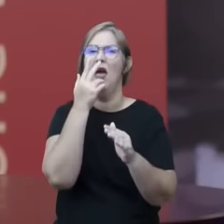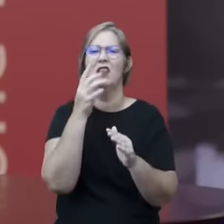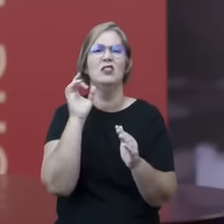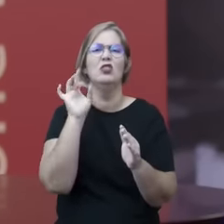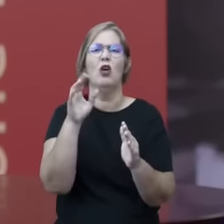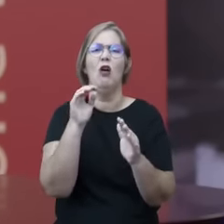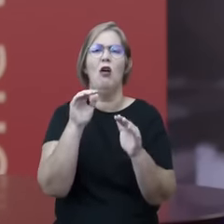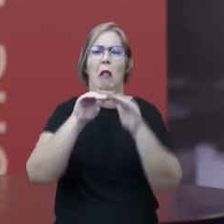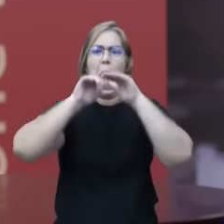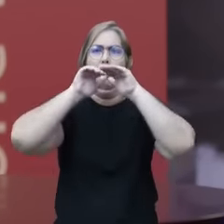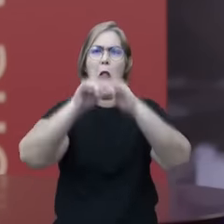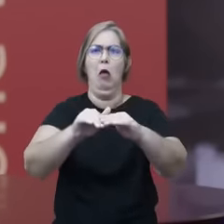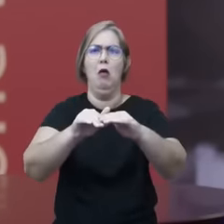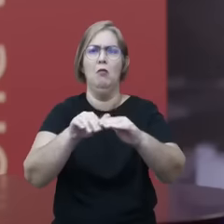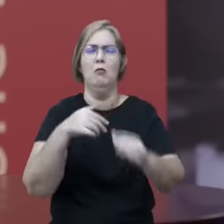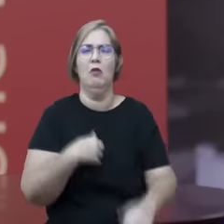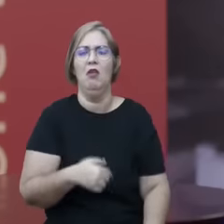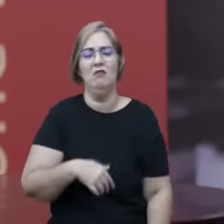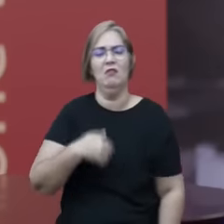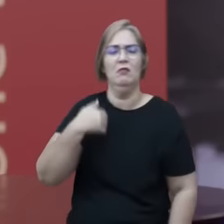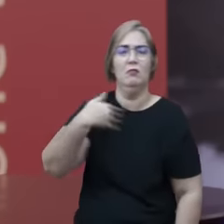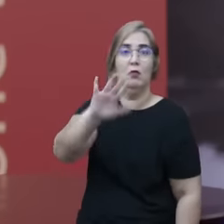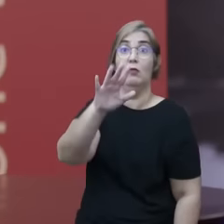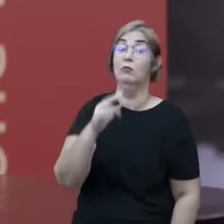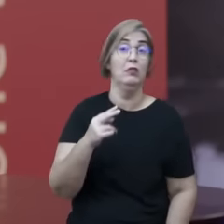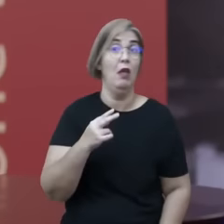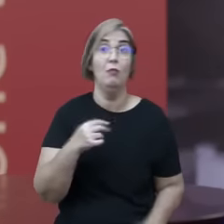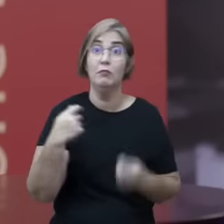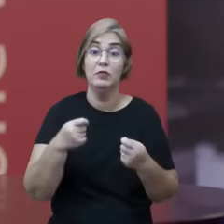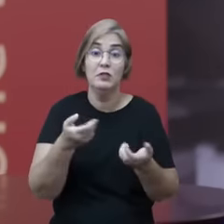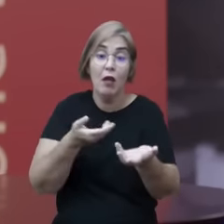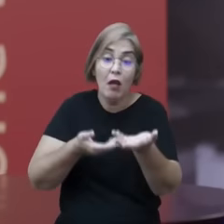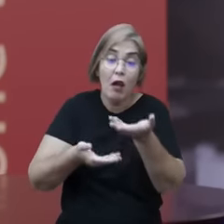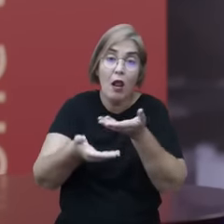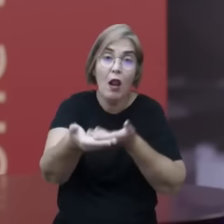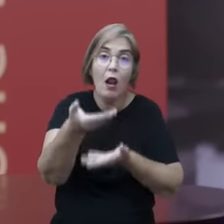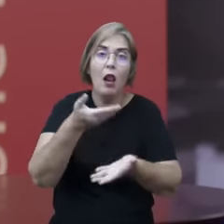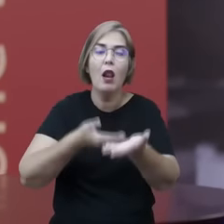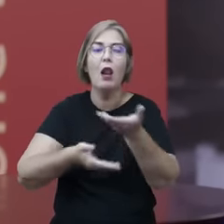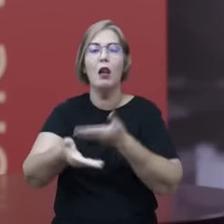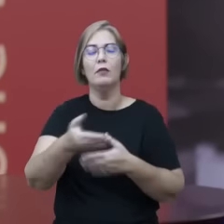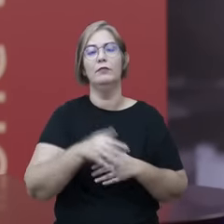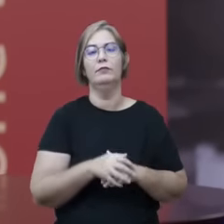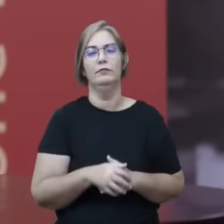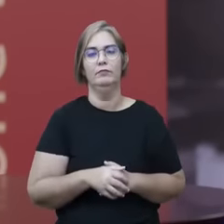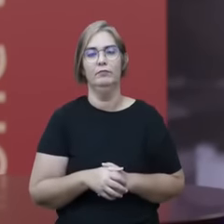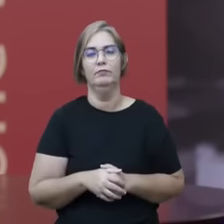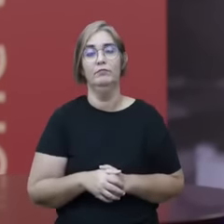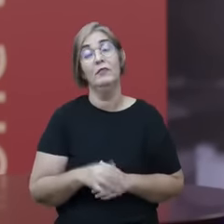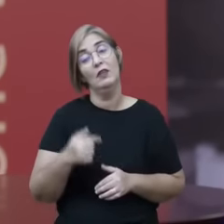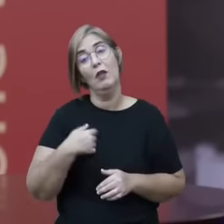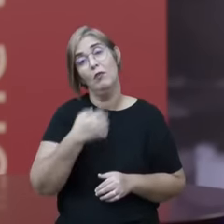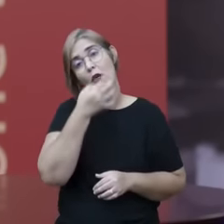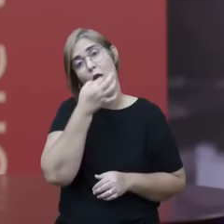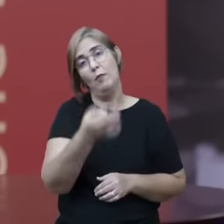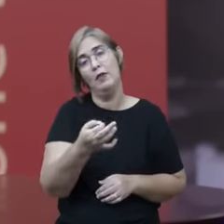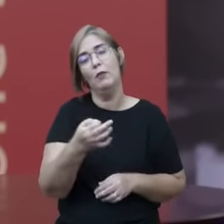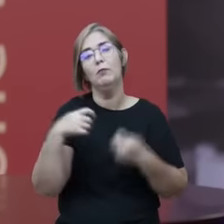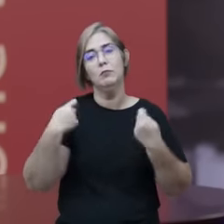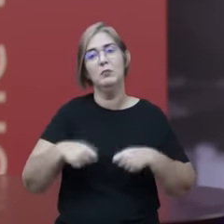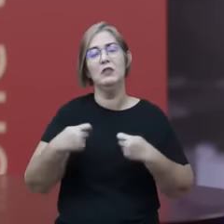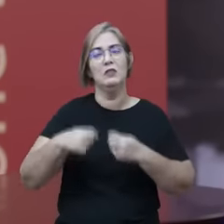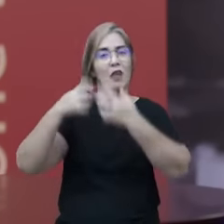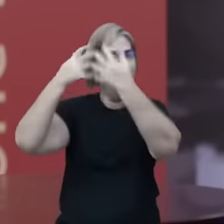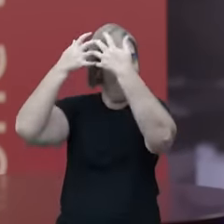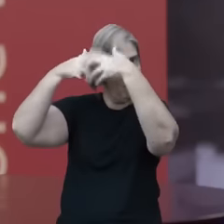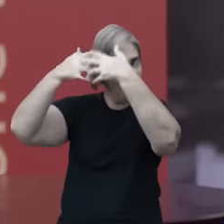eterna. Eh, e então eu acho que, bom, é necessária a reflexão, o